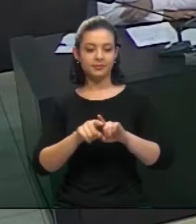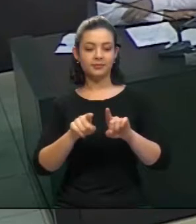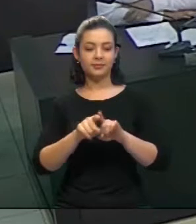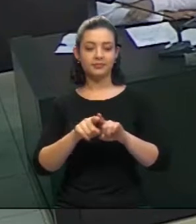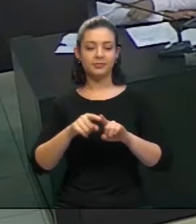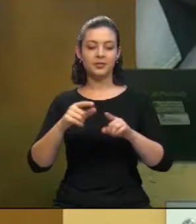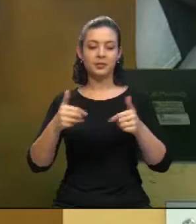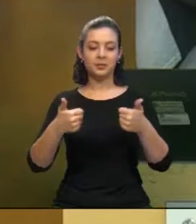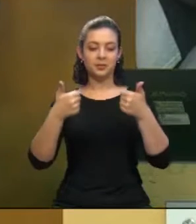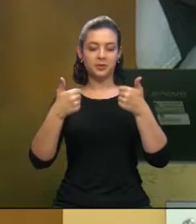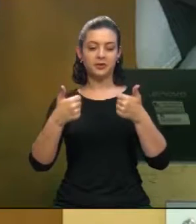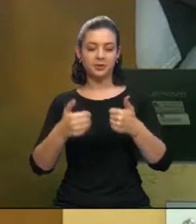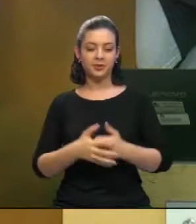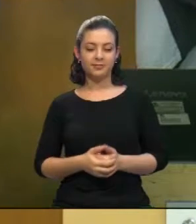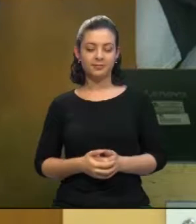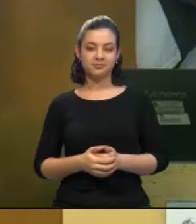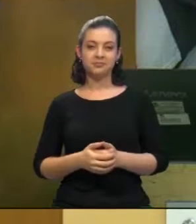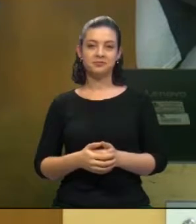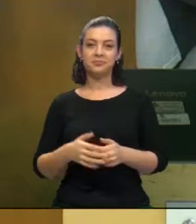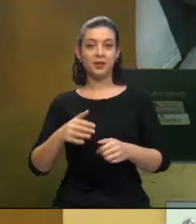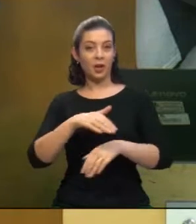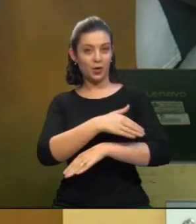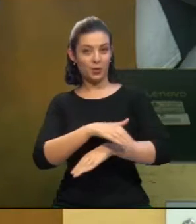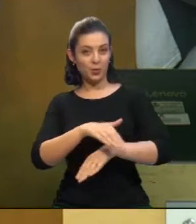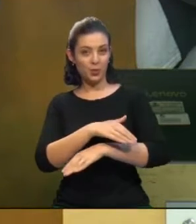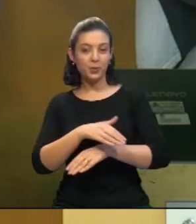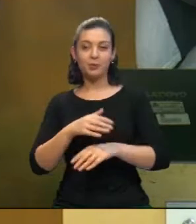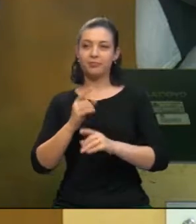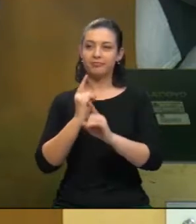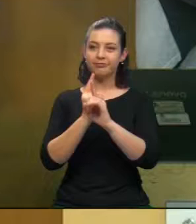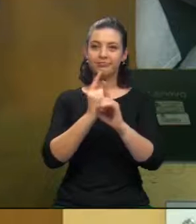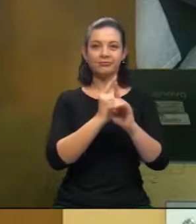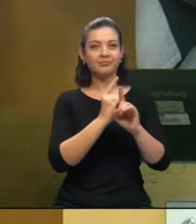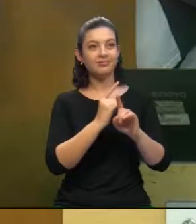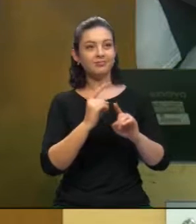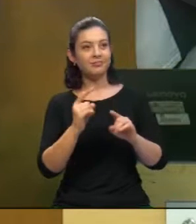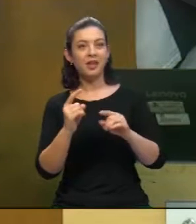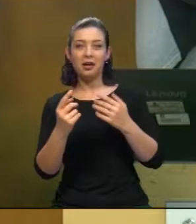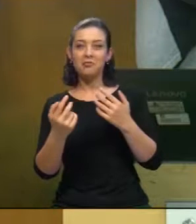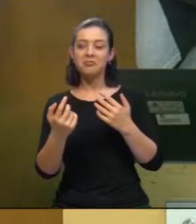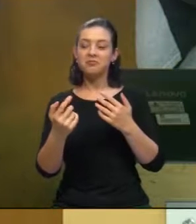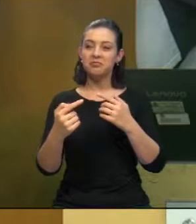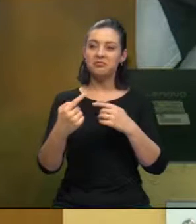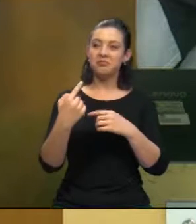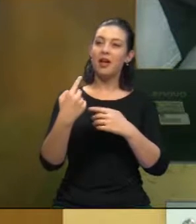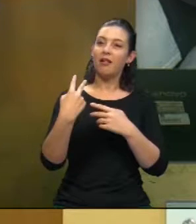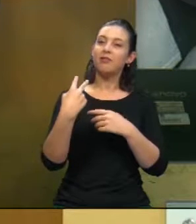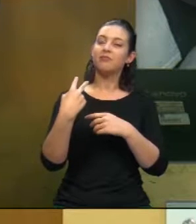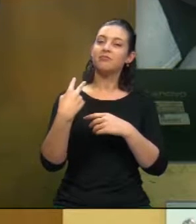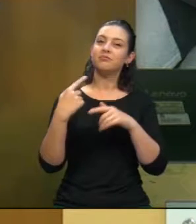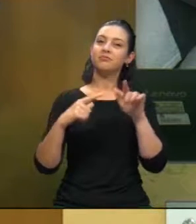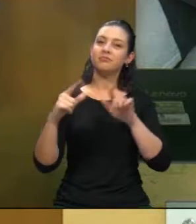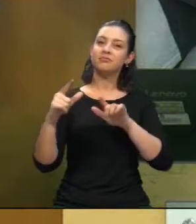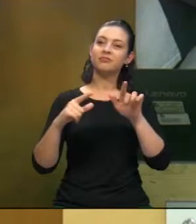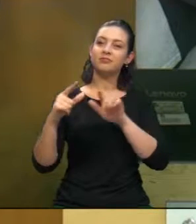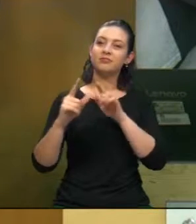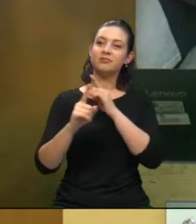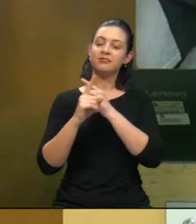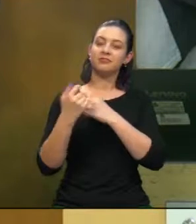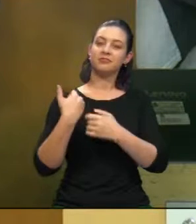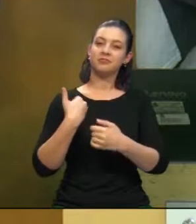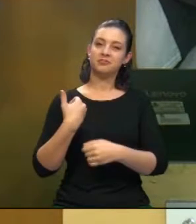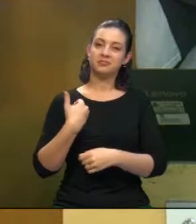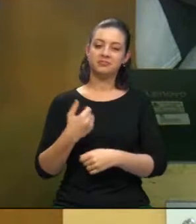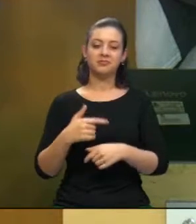maravilhosa região enquanto que as pessoas pela rua é bom só que vi pela televisão né então parabéns aí o pessoal da tv câmara também